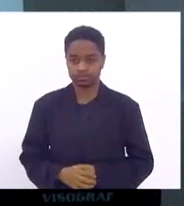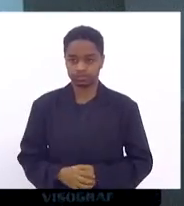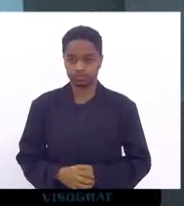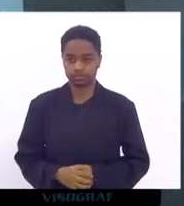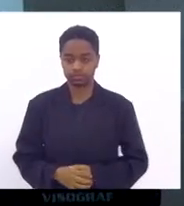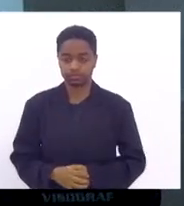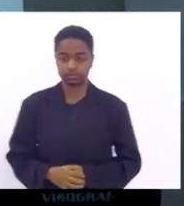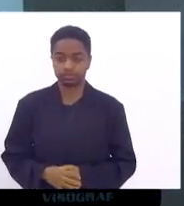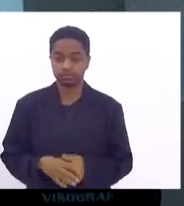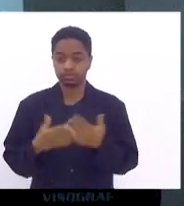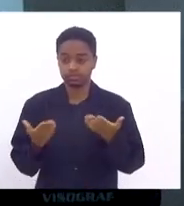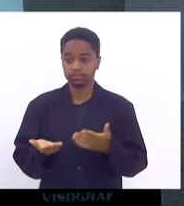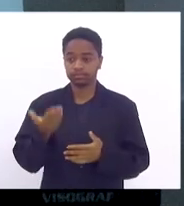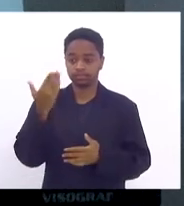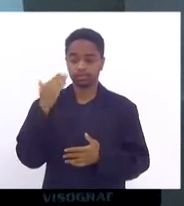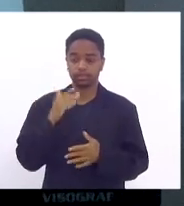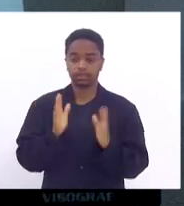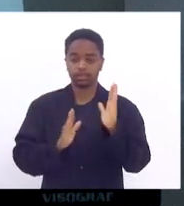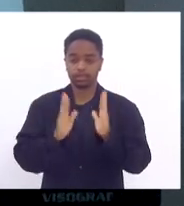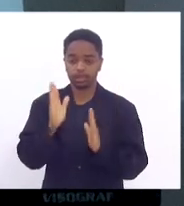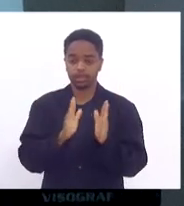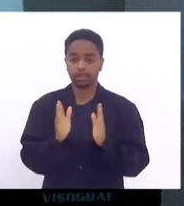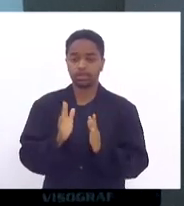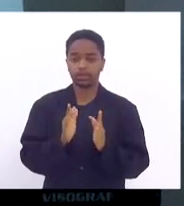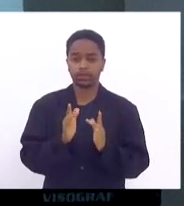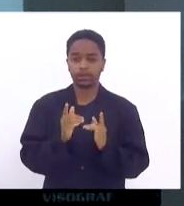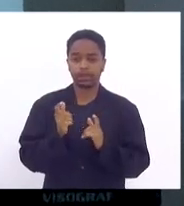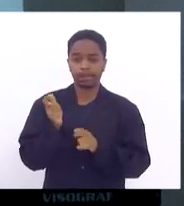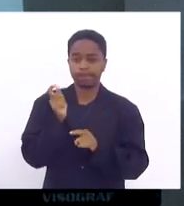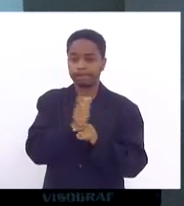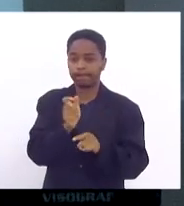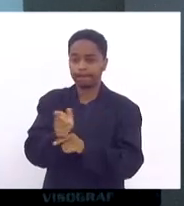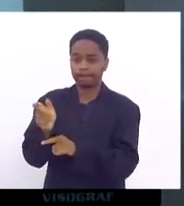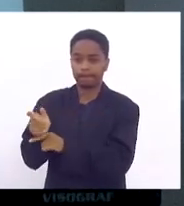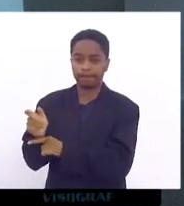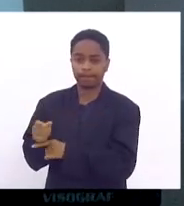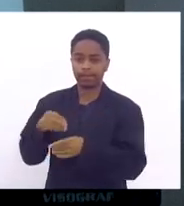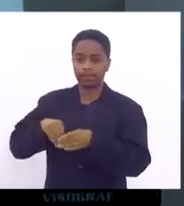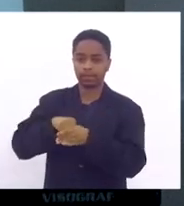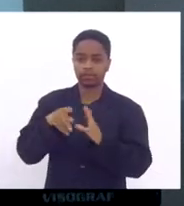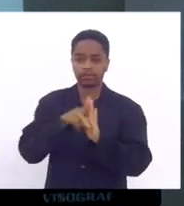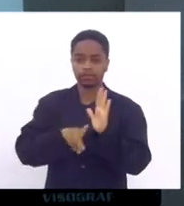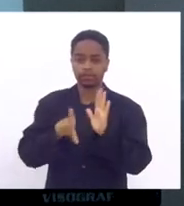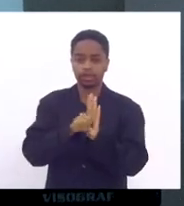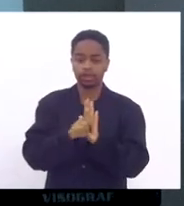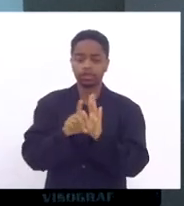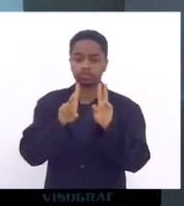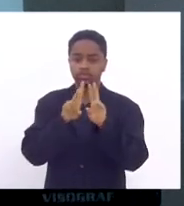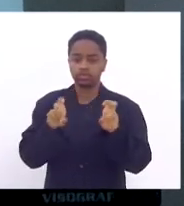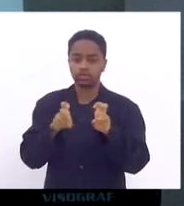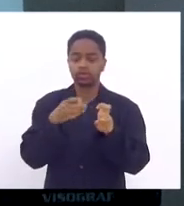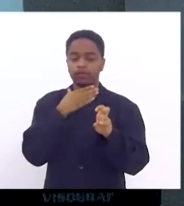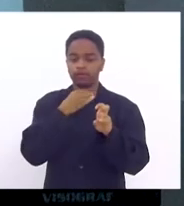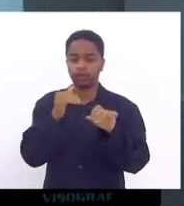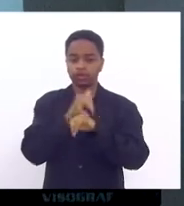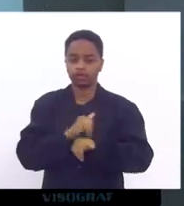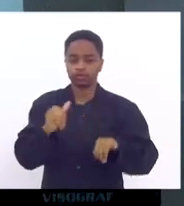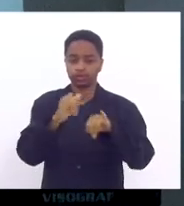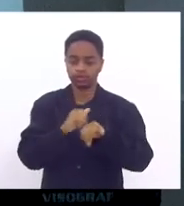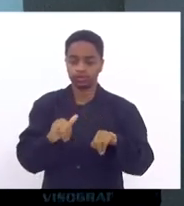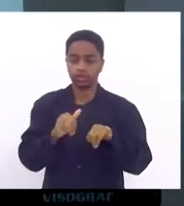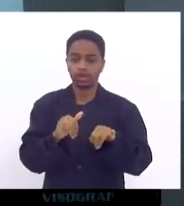foi muito criticado na época né a inserção desse dispositivo no PL das fake News até porque também foi colocado nesse